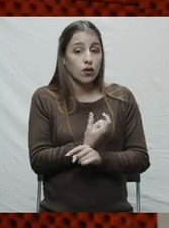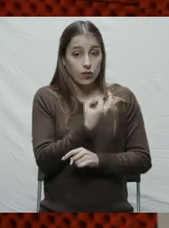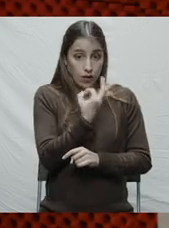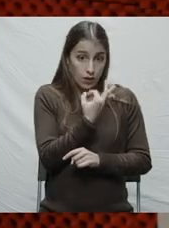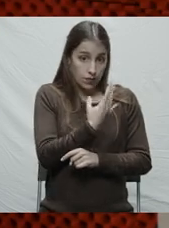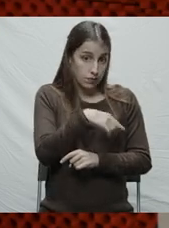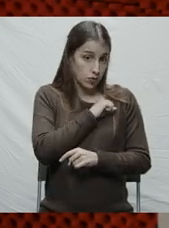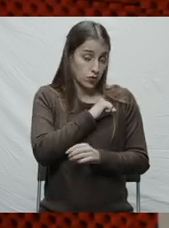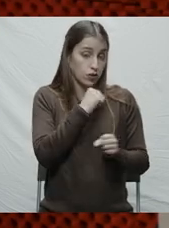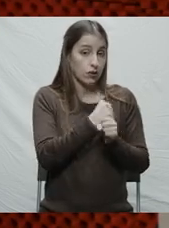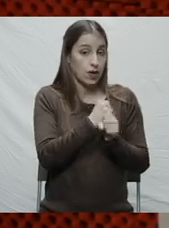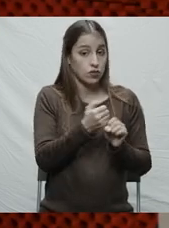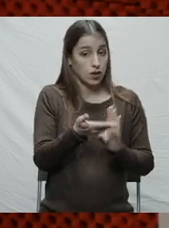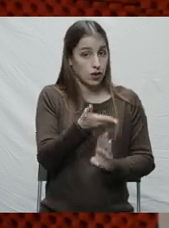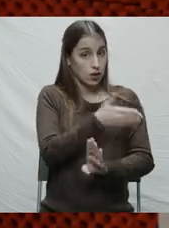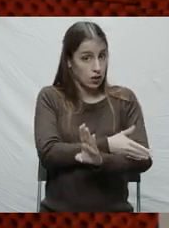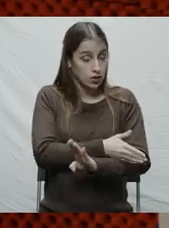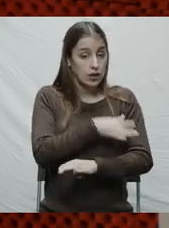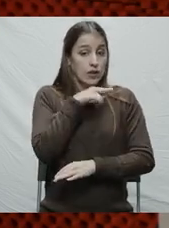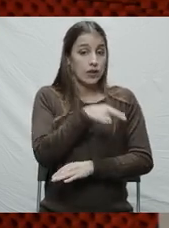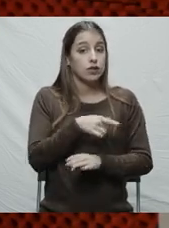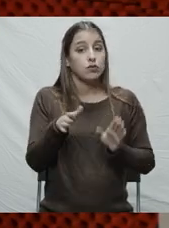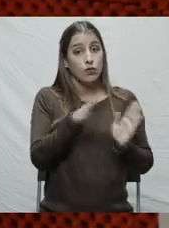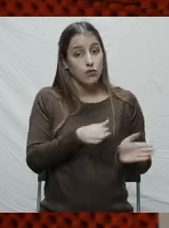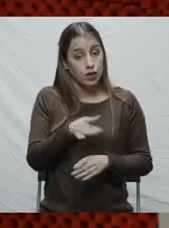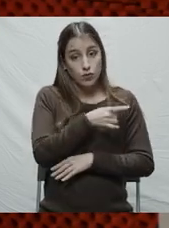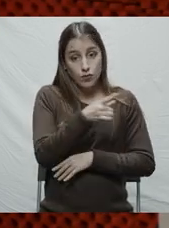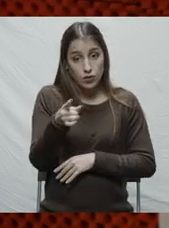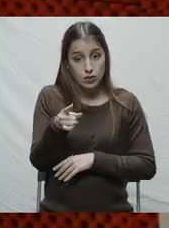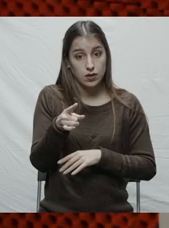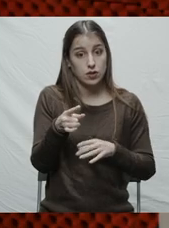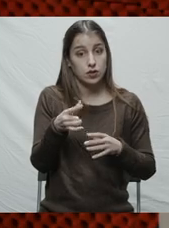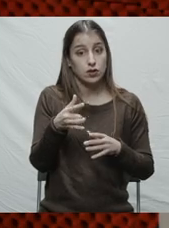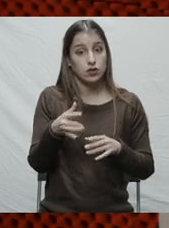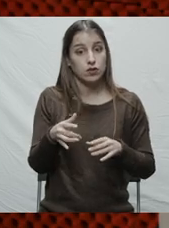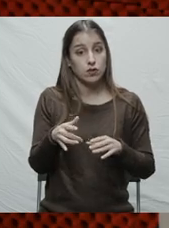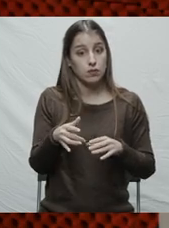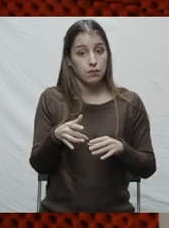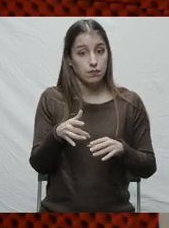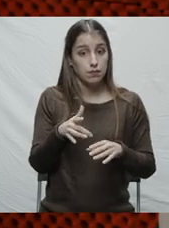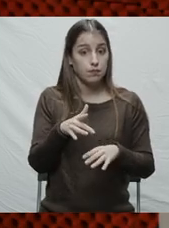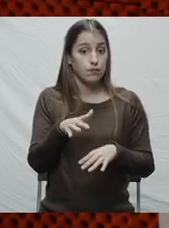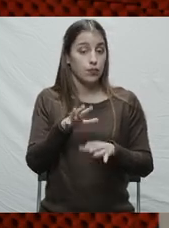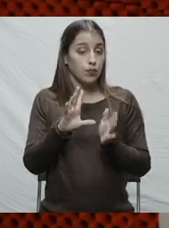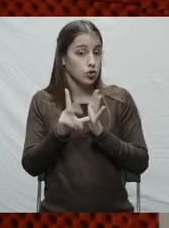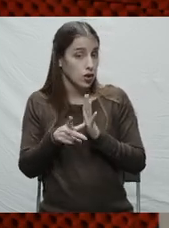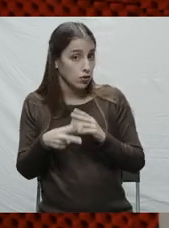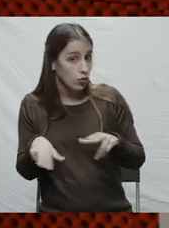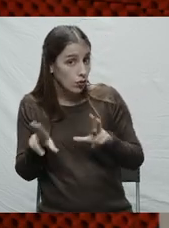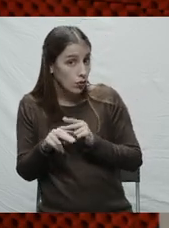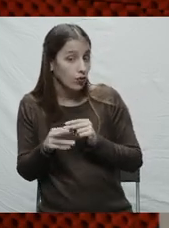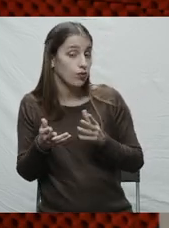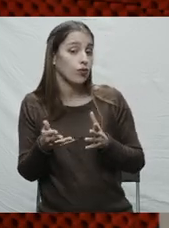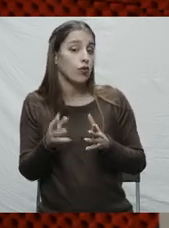e falávamos de trabalhos anteriores, e neste momento vocês estão com a mão num projeto novo, o que é que estão